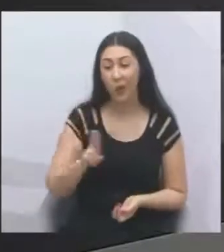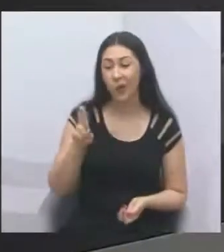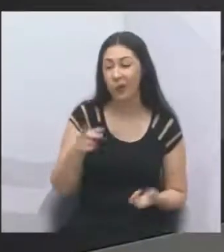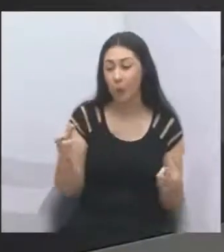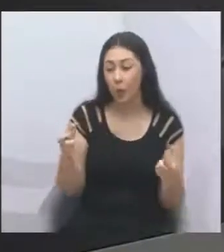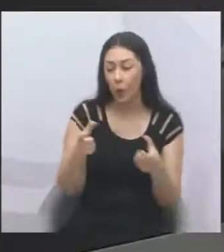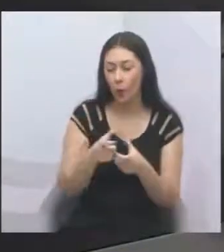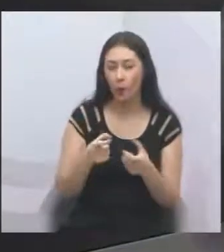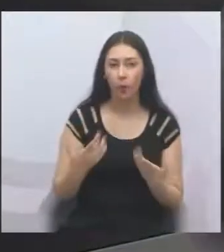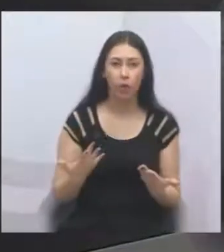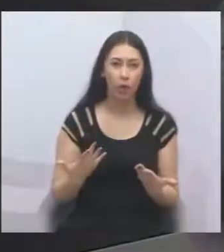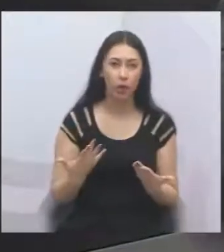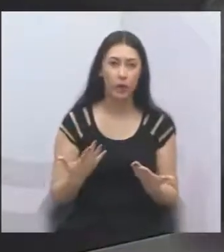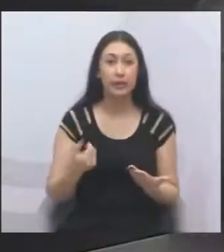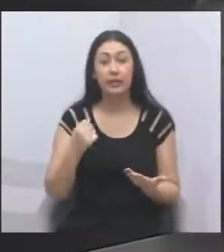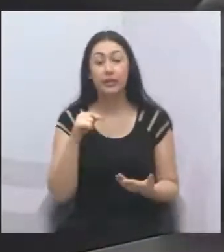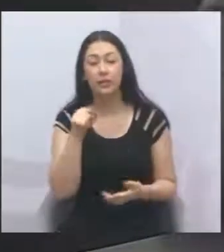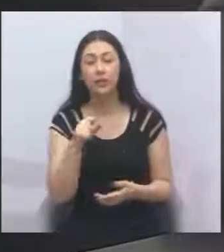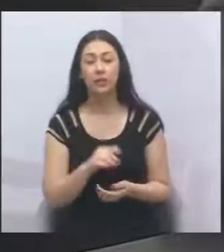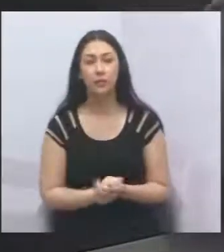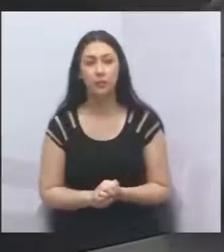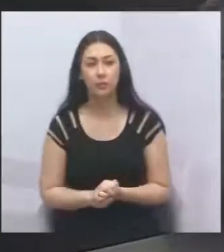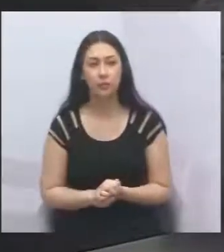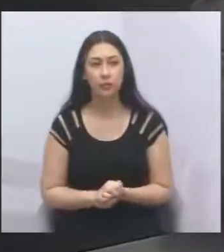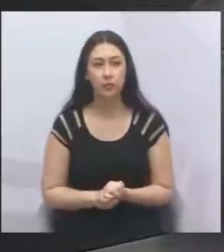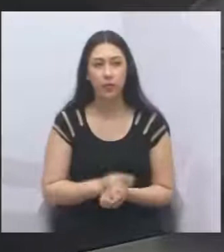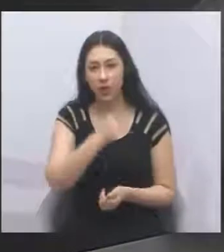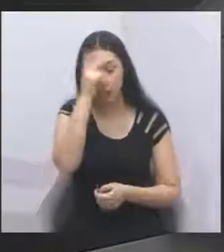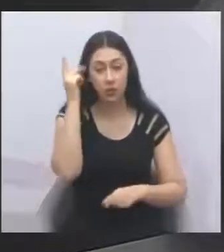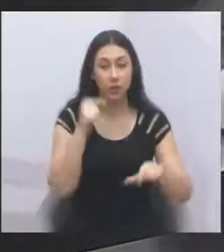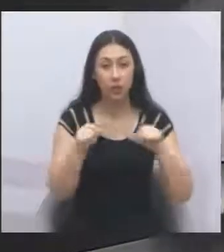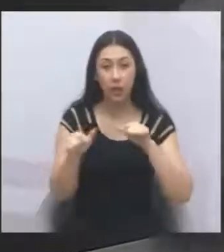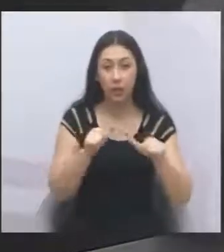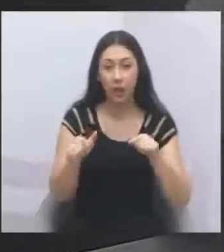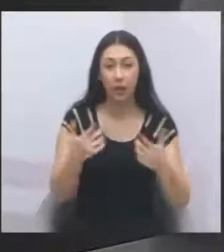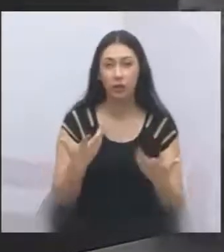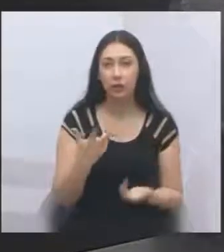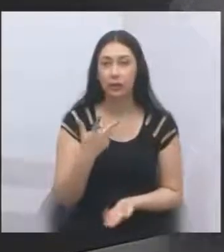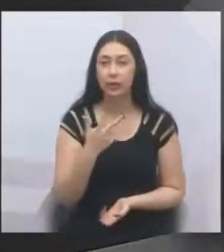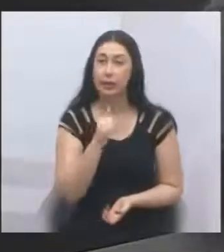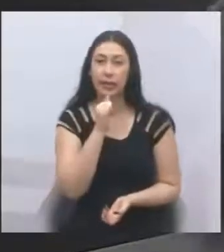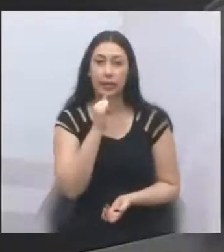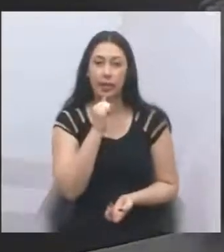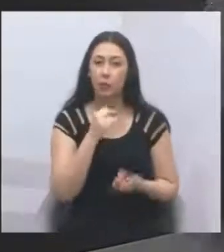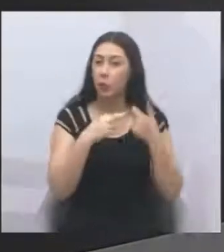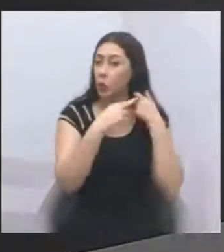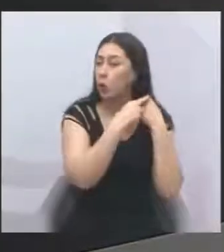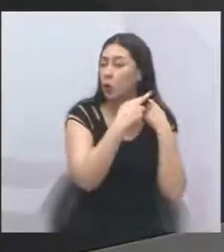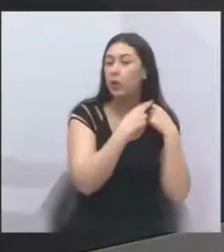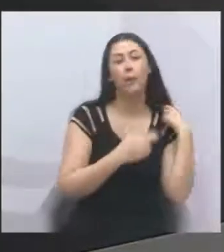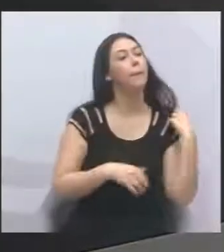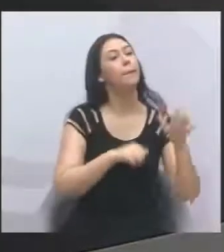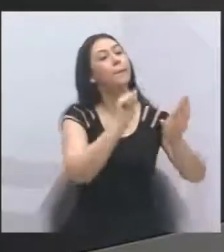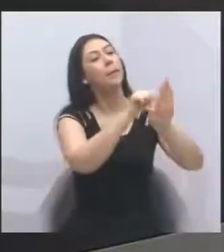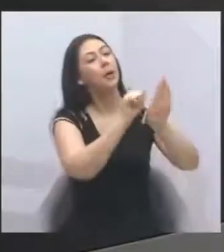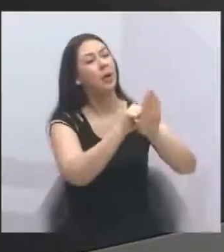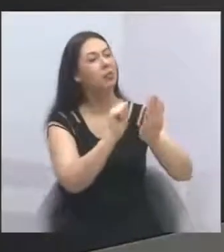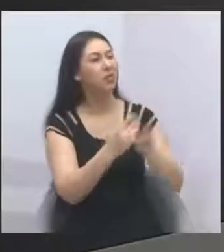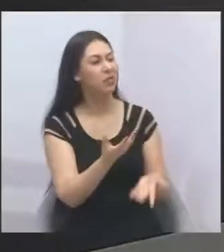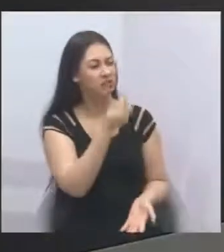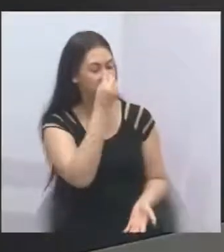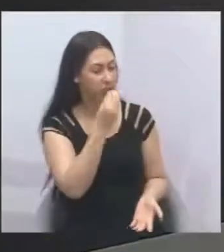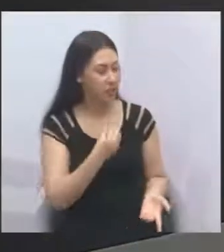transporte público. É a mesma coisa, você vai num prestador de serviço, um salão de cabeleireiro, algum lugar, bate na porta lá, o cara não te